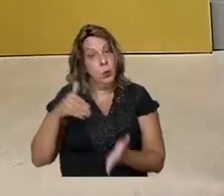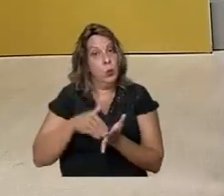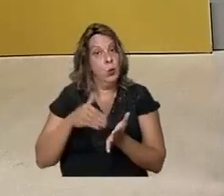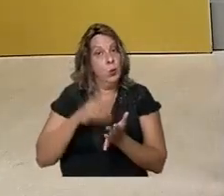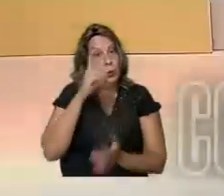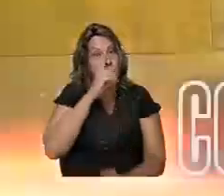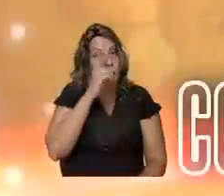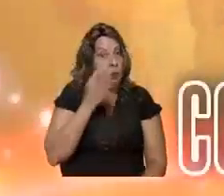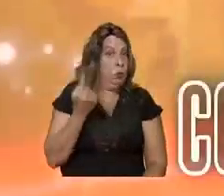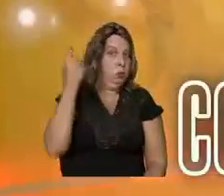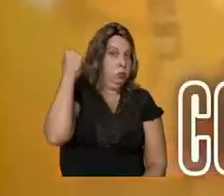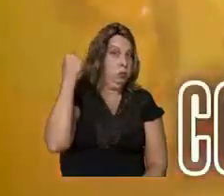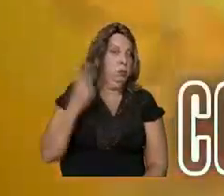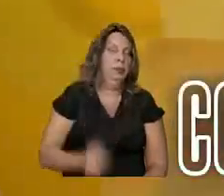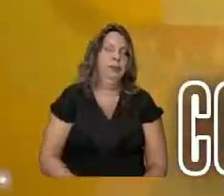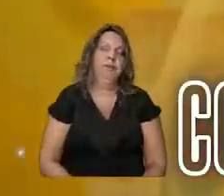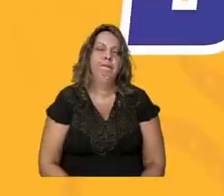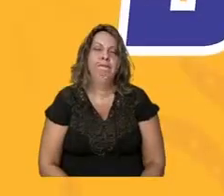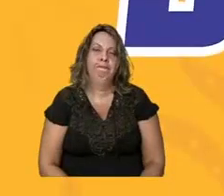aí.